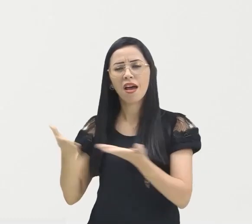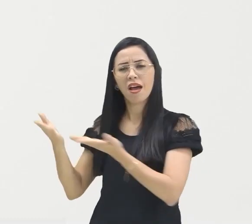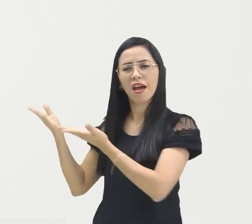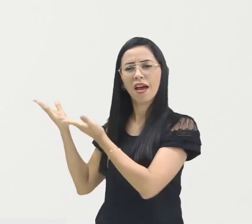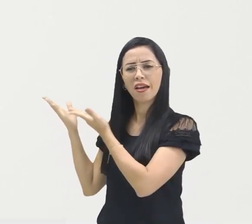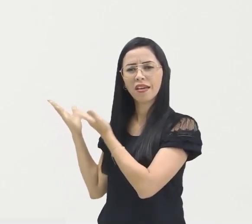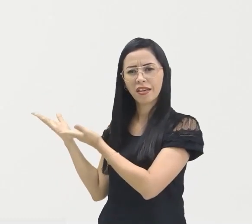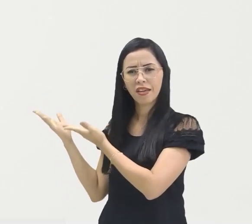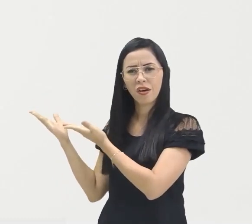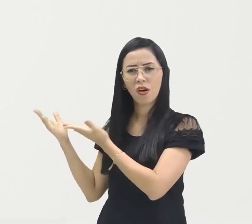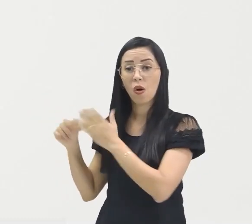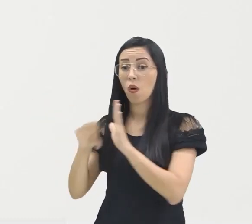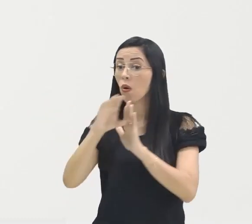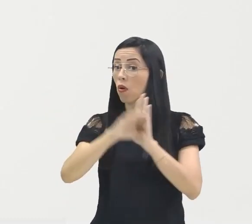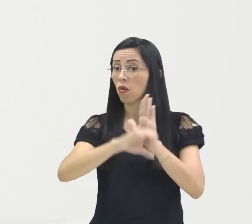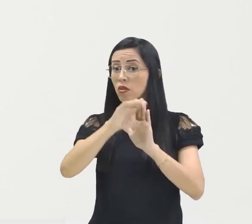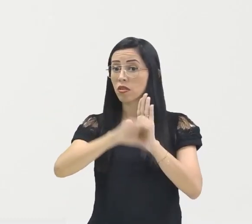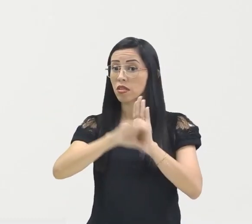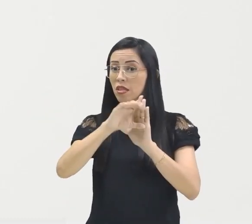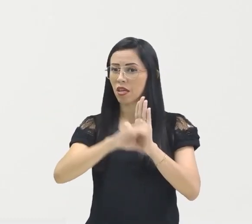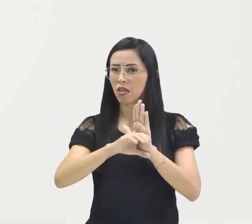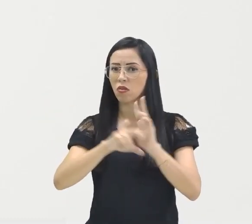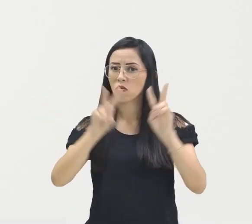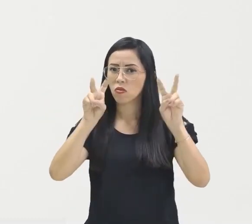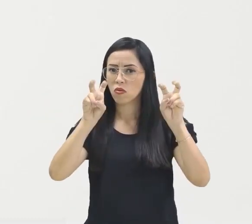por uma definição.